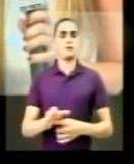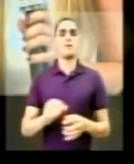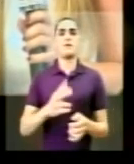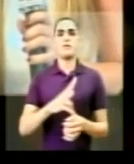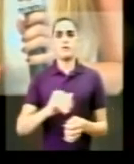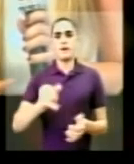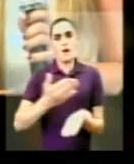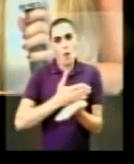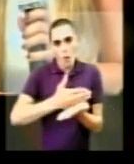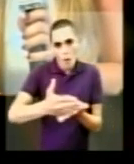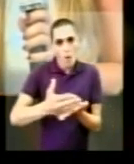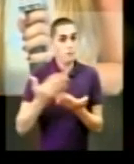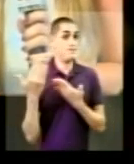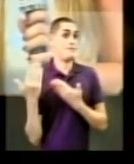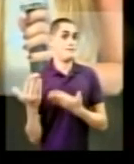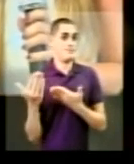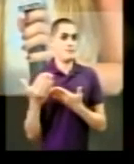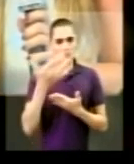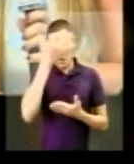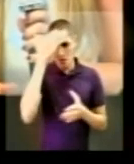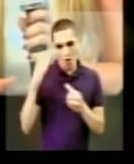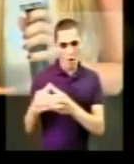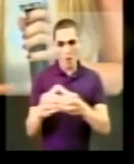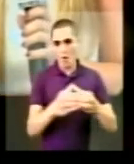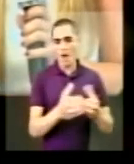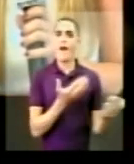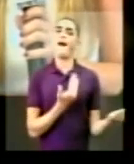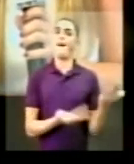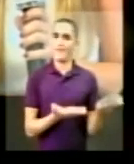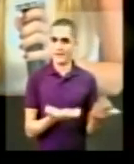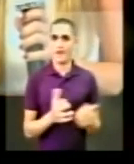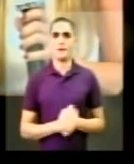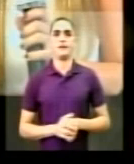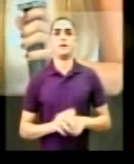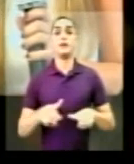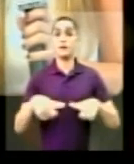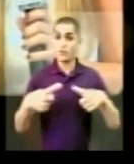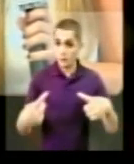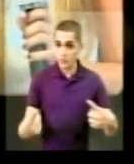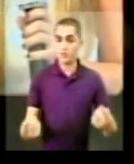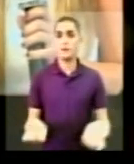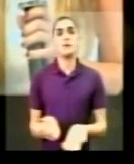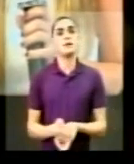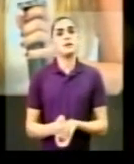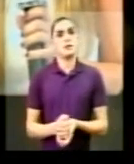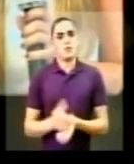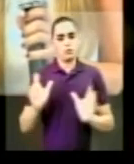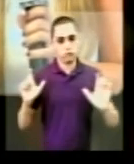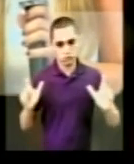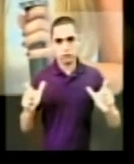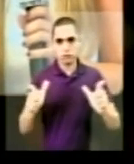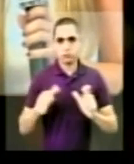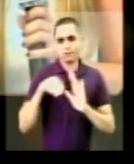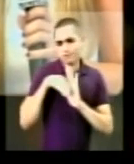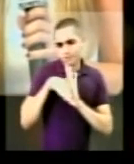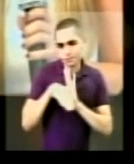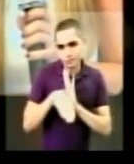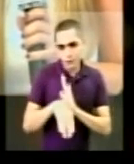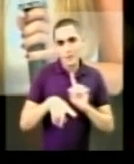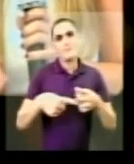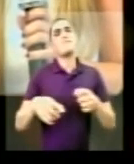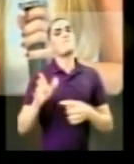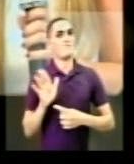de caso leve. Será que essa tendência vai se manter? Porém, vocês podem ver que, apesar de estar nessa redução, ainda é